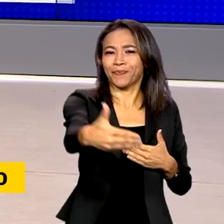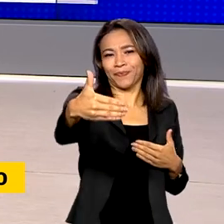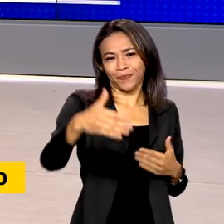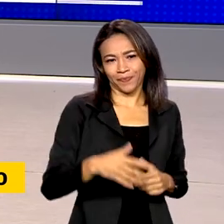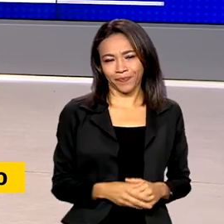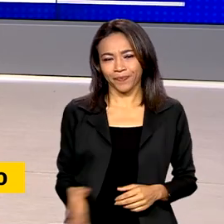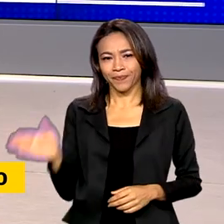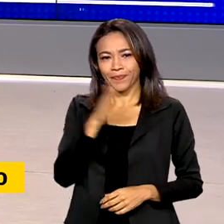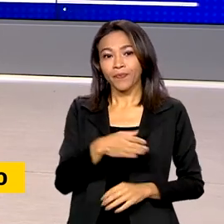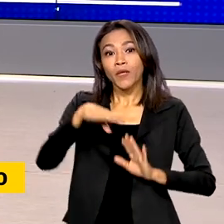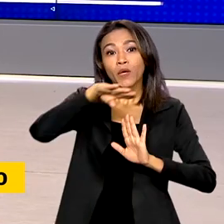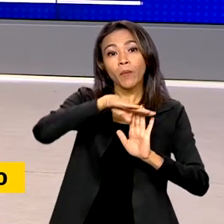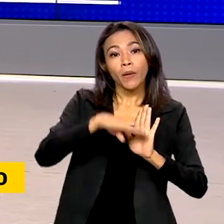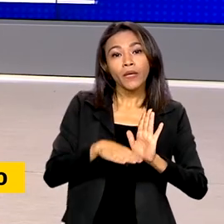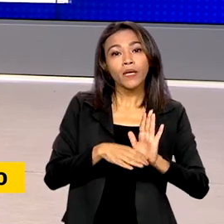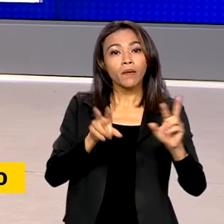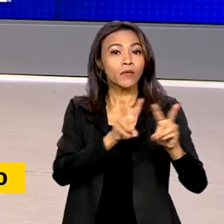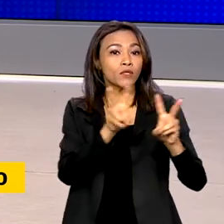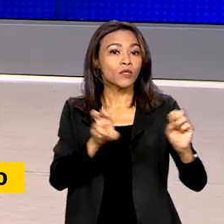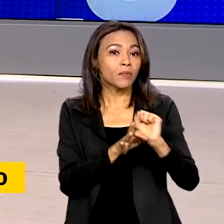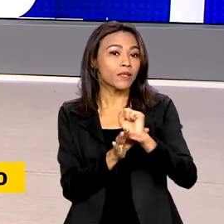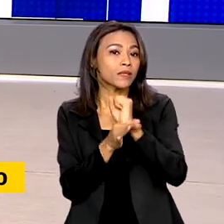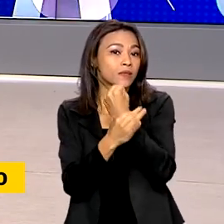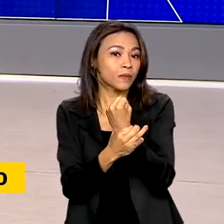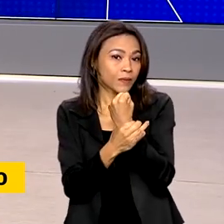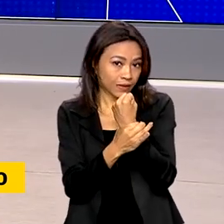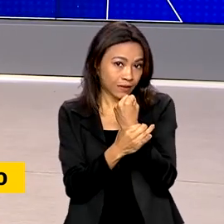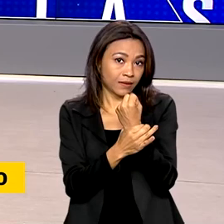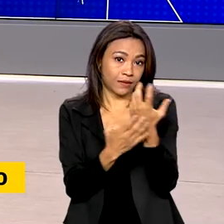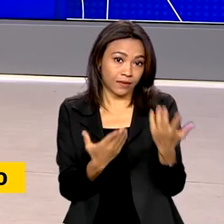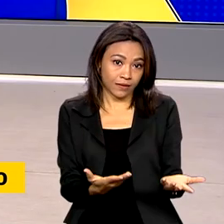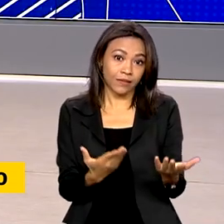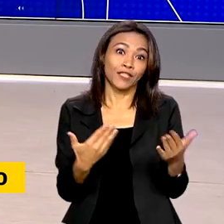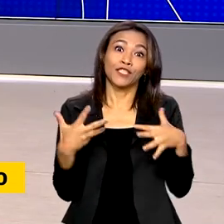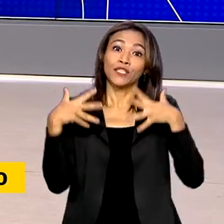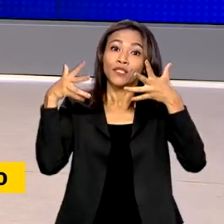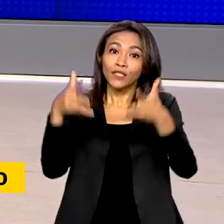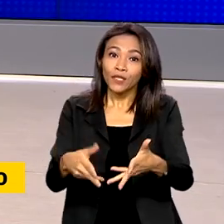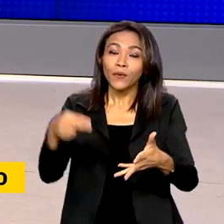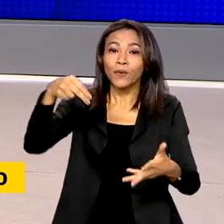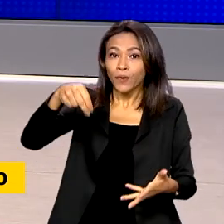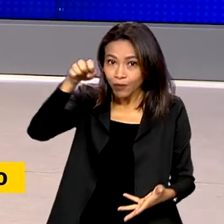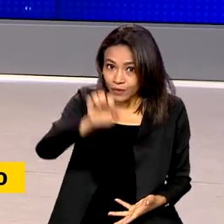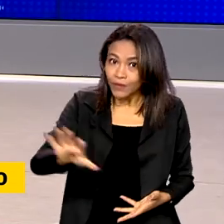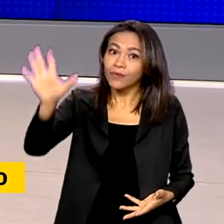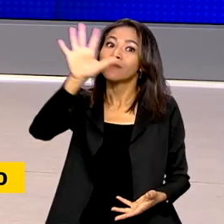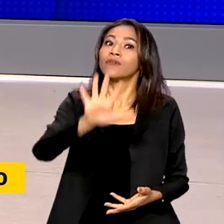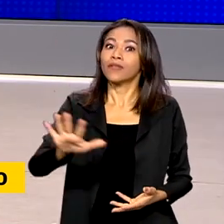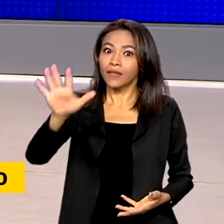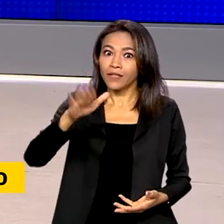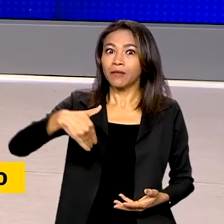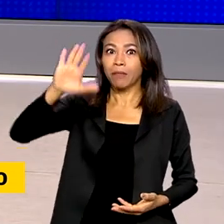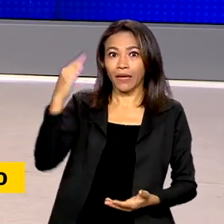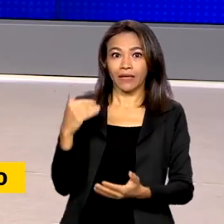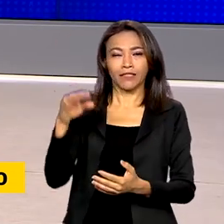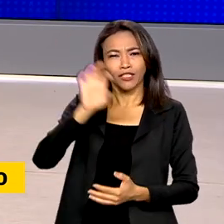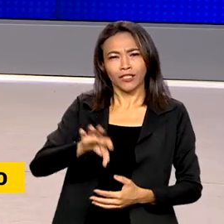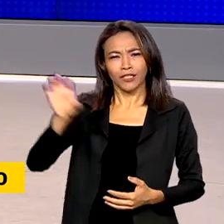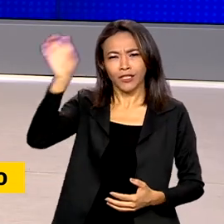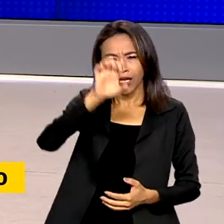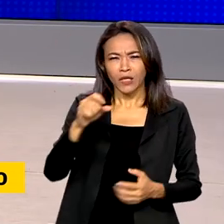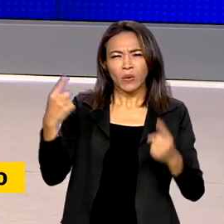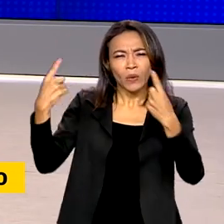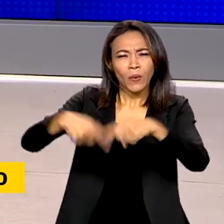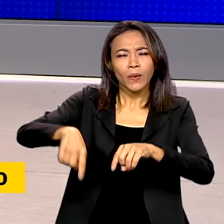e o programa nacional de segurança pública com cidadania chegou a mais estados do Nordeste combater o crime e